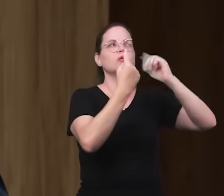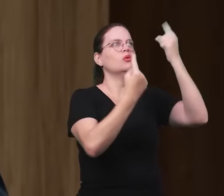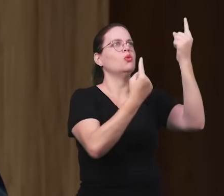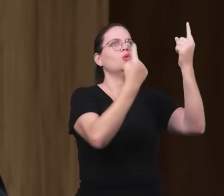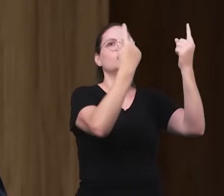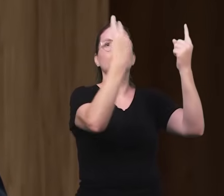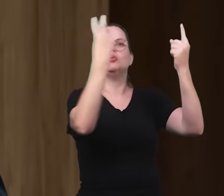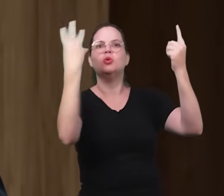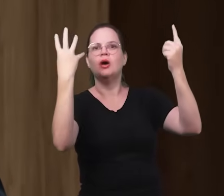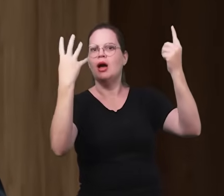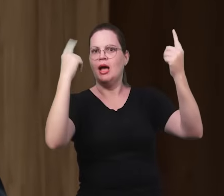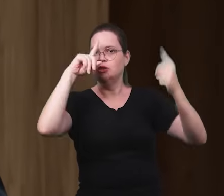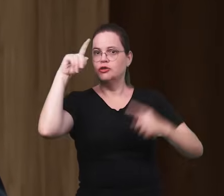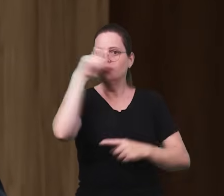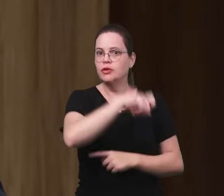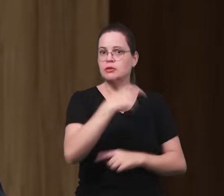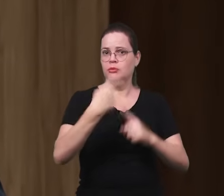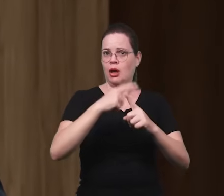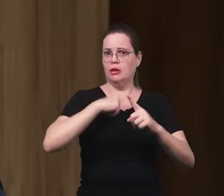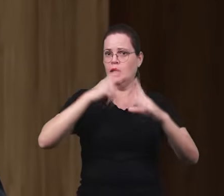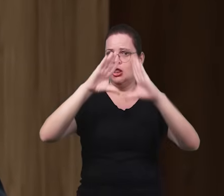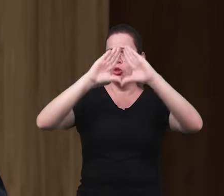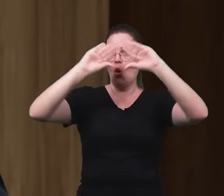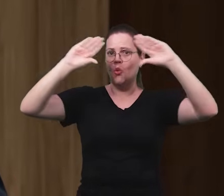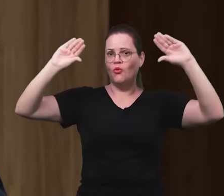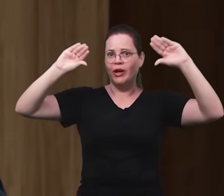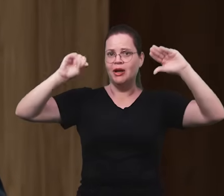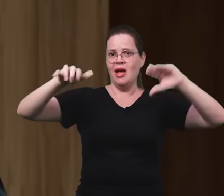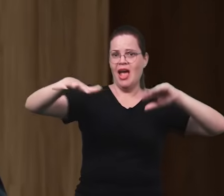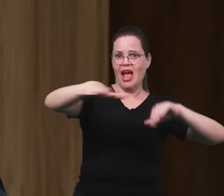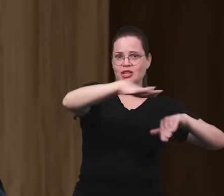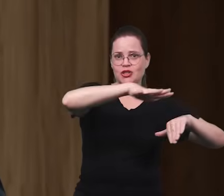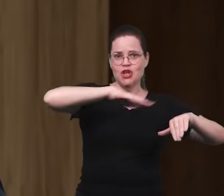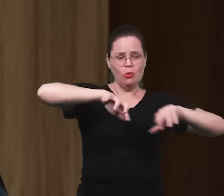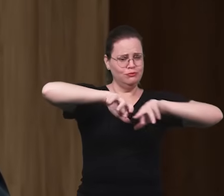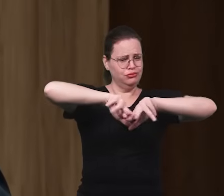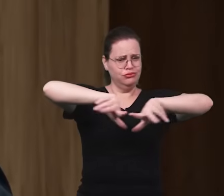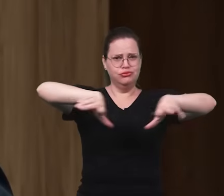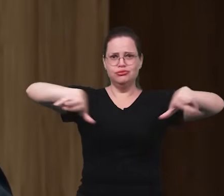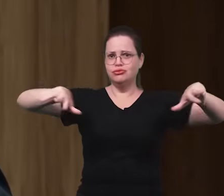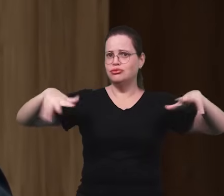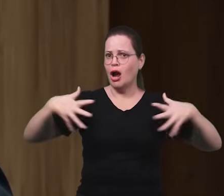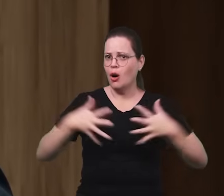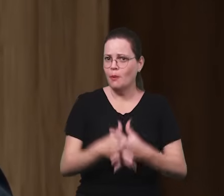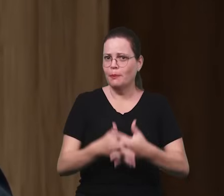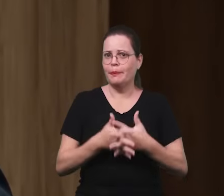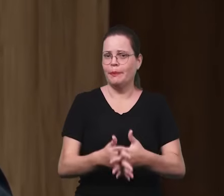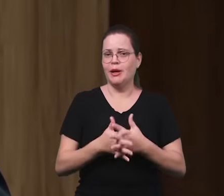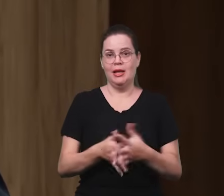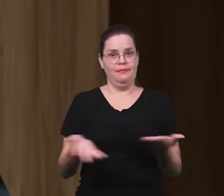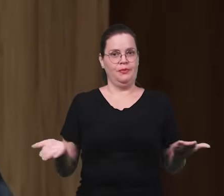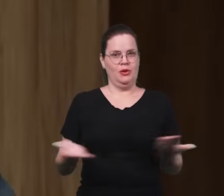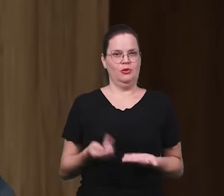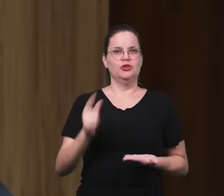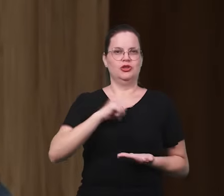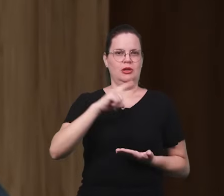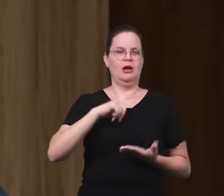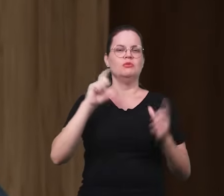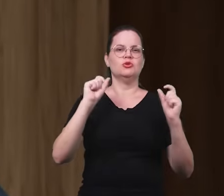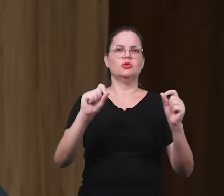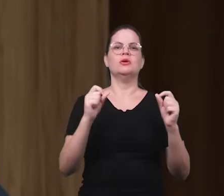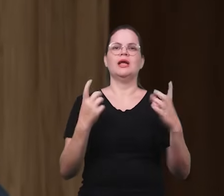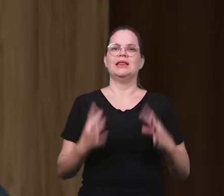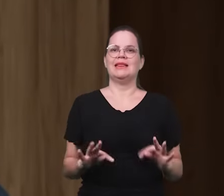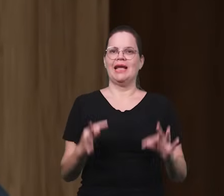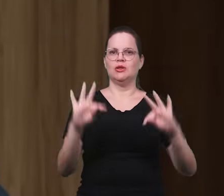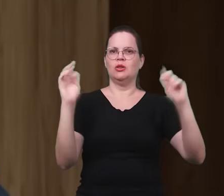de um volume altíssimo de nuvens que em várias regiões, hoje nós temos tecnologias que